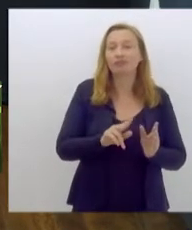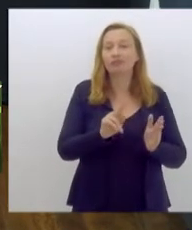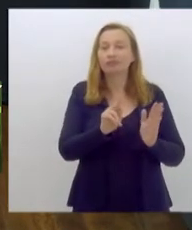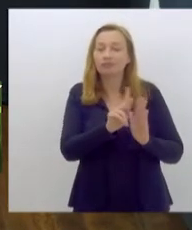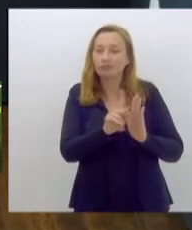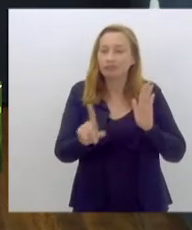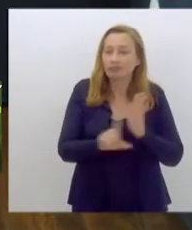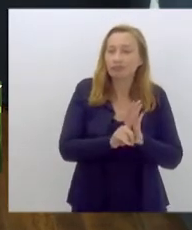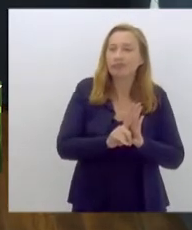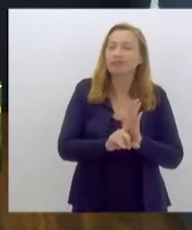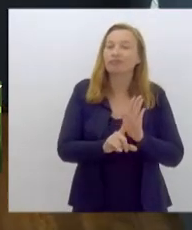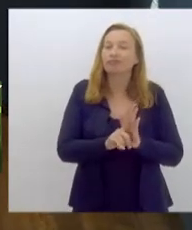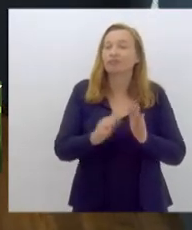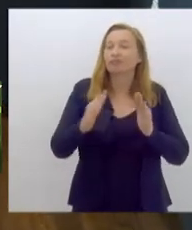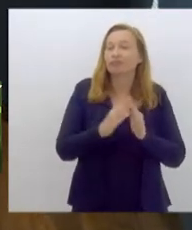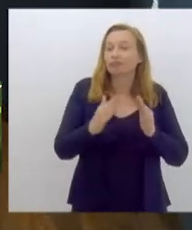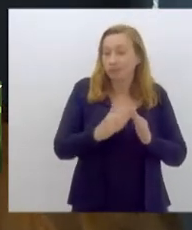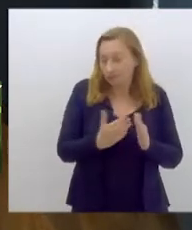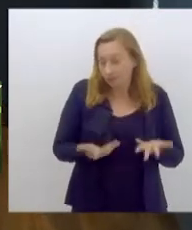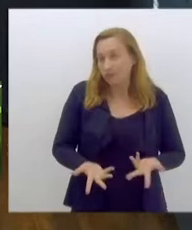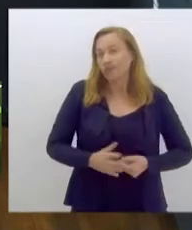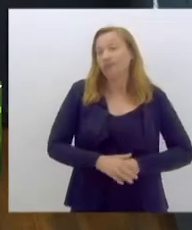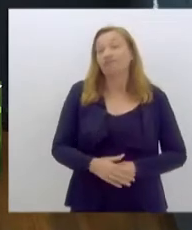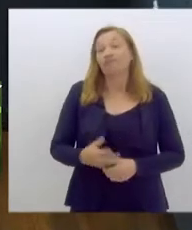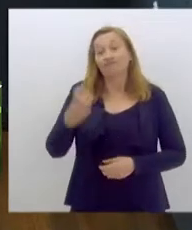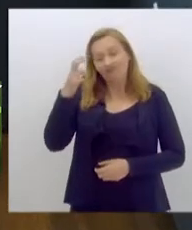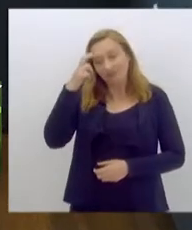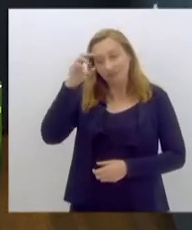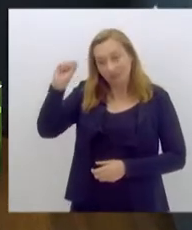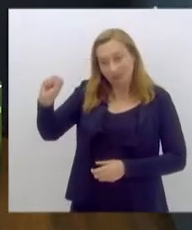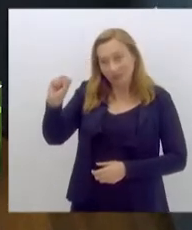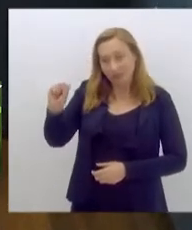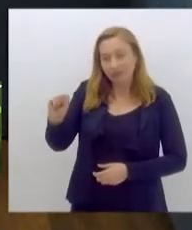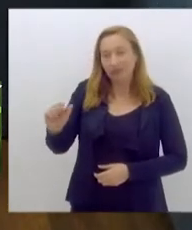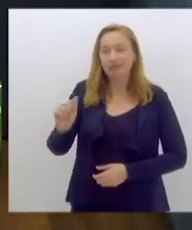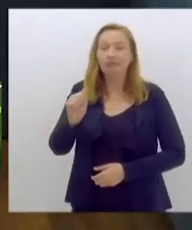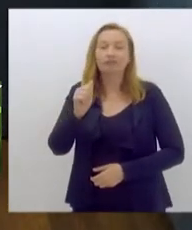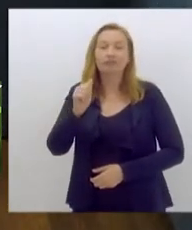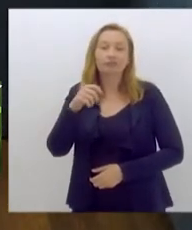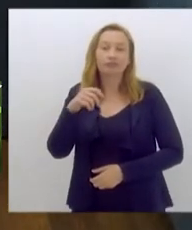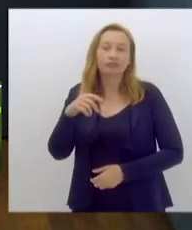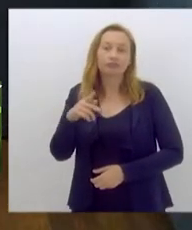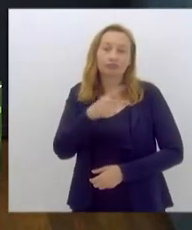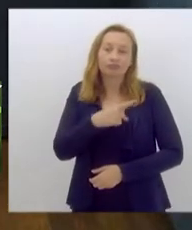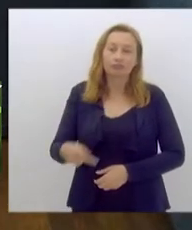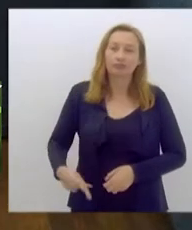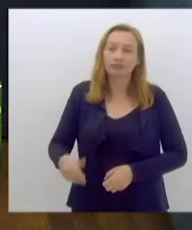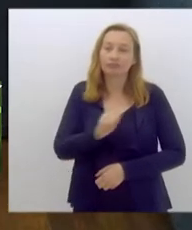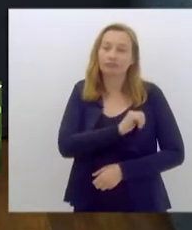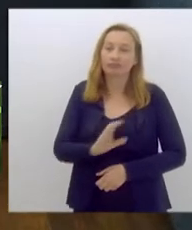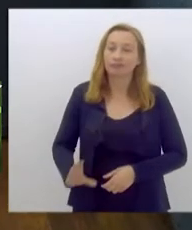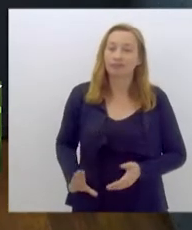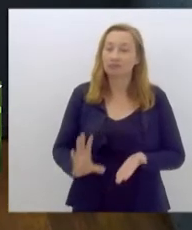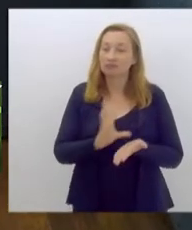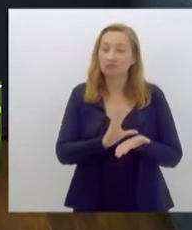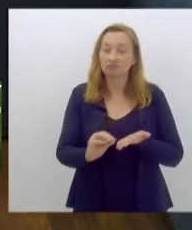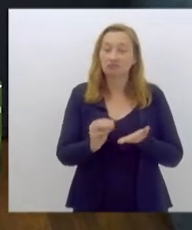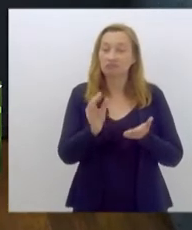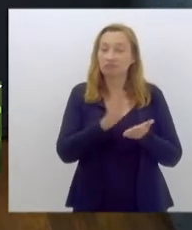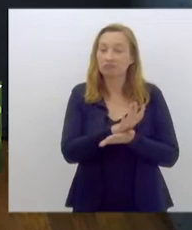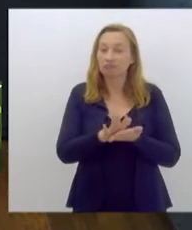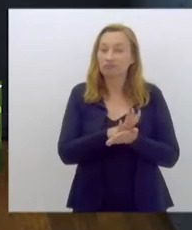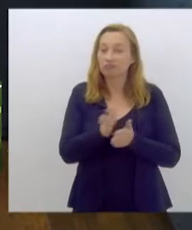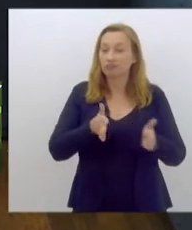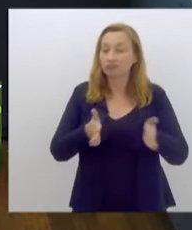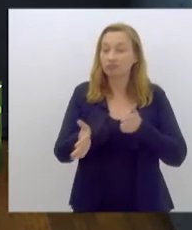casa, que, por sabedoria do presidente André Siciliano, ele não pautou em pleno